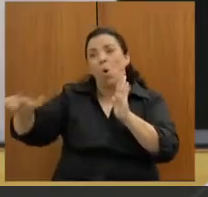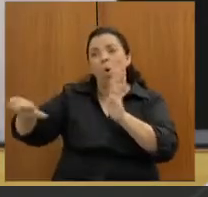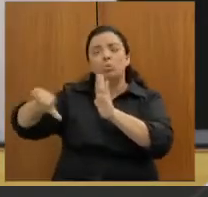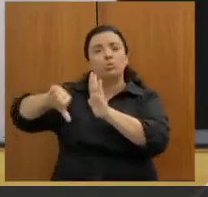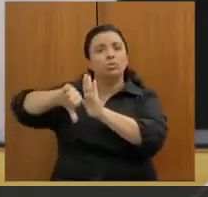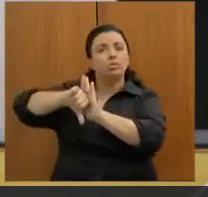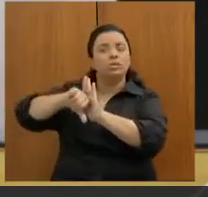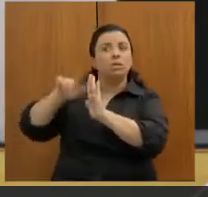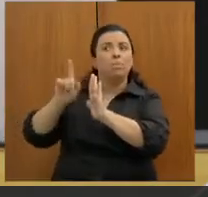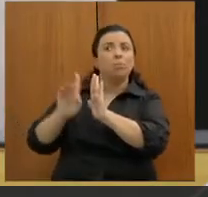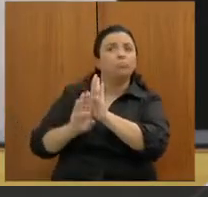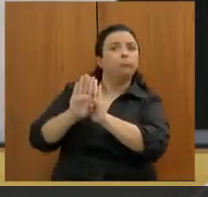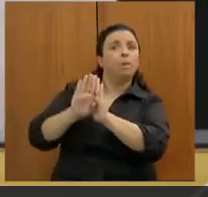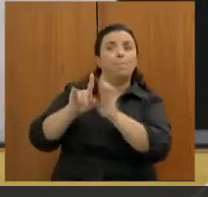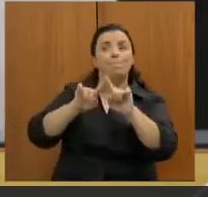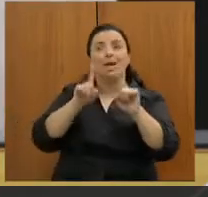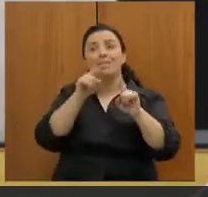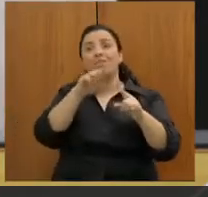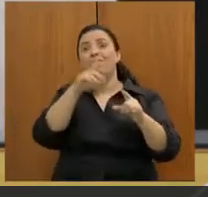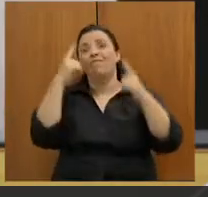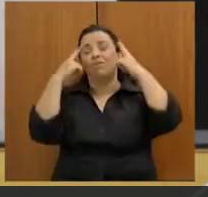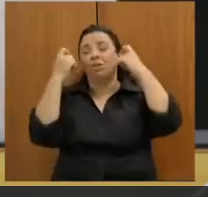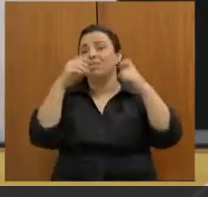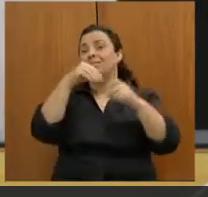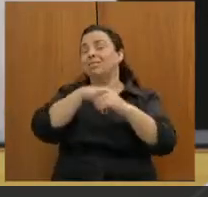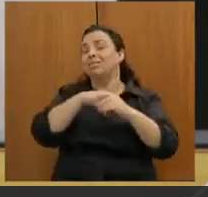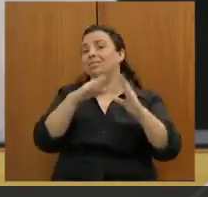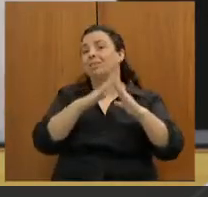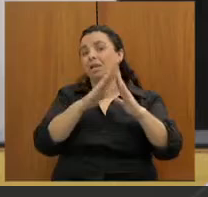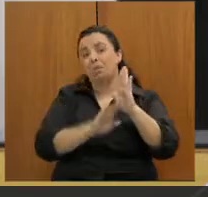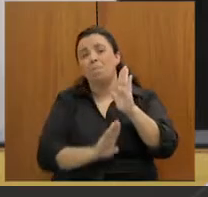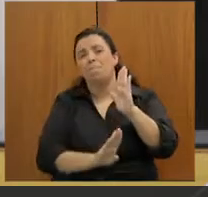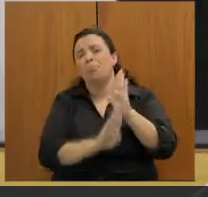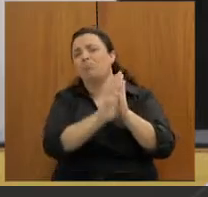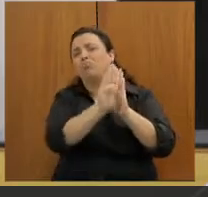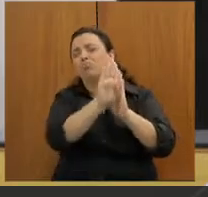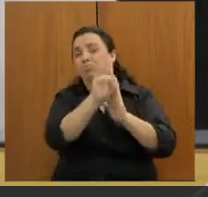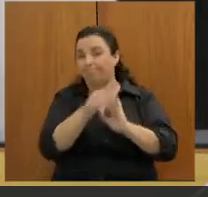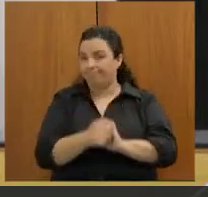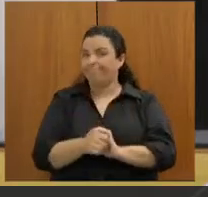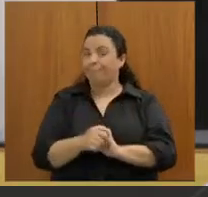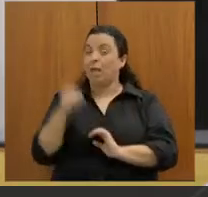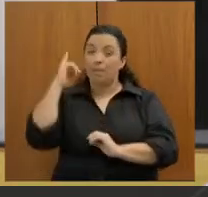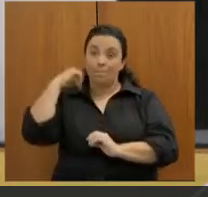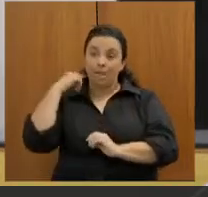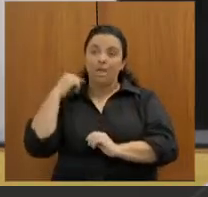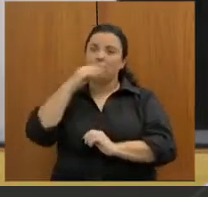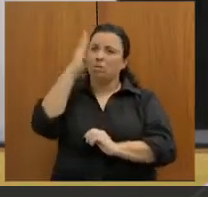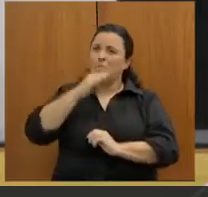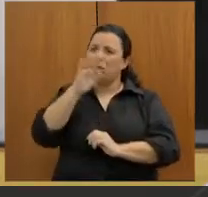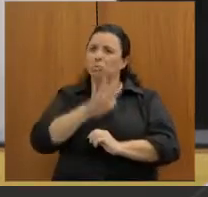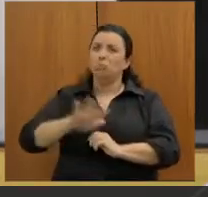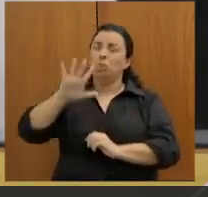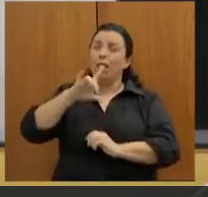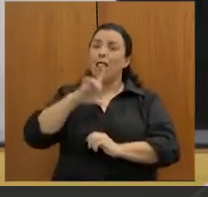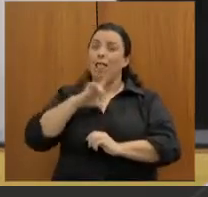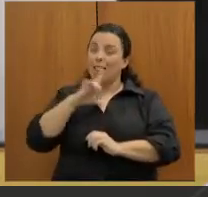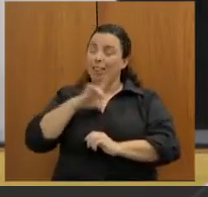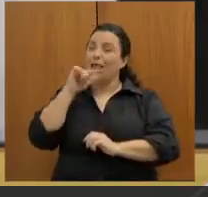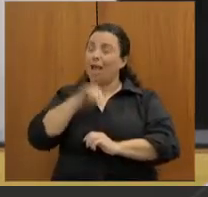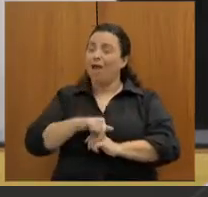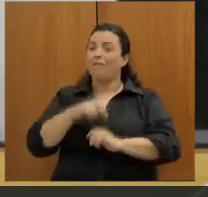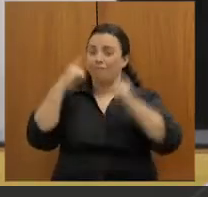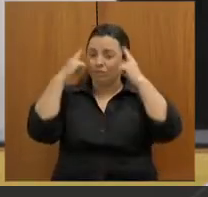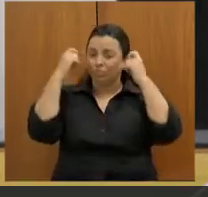essa realidade em Minas e no Brasil nós temos um avanço da violência acentuada em função da pandemia e